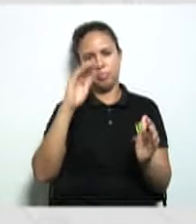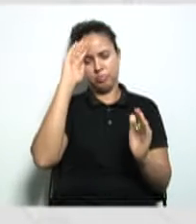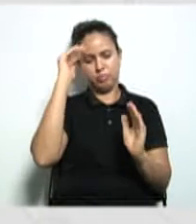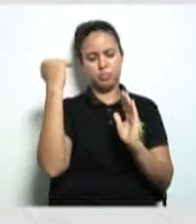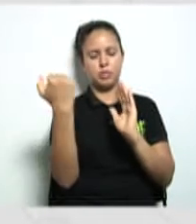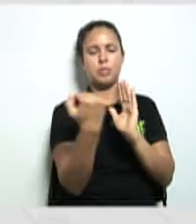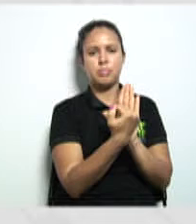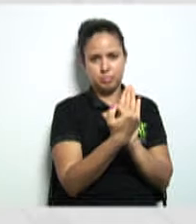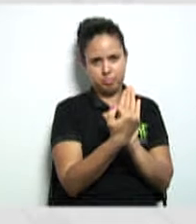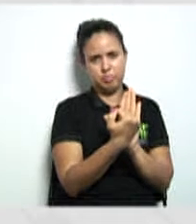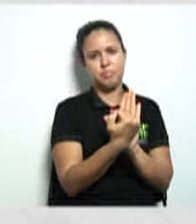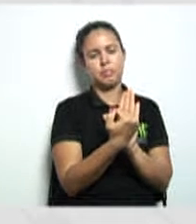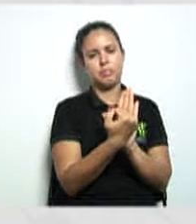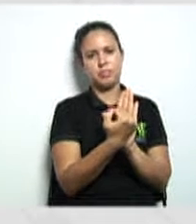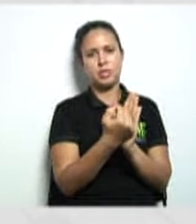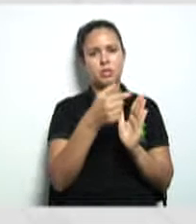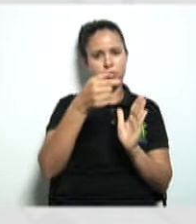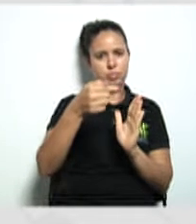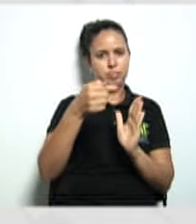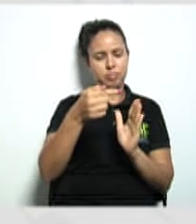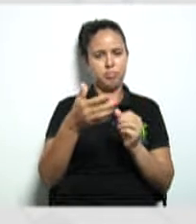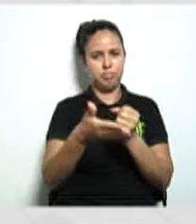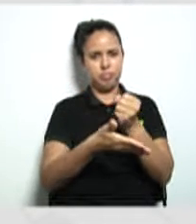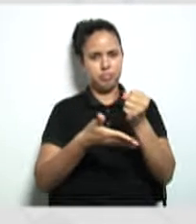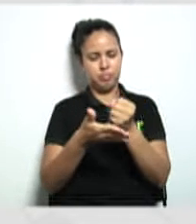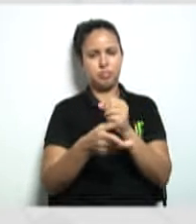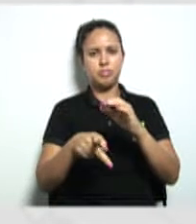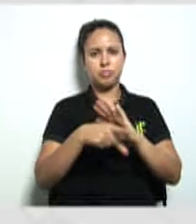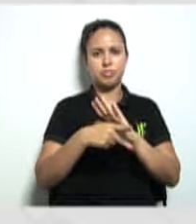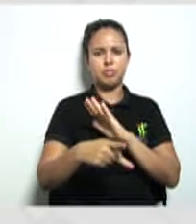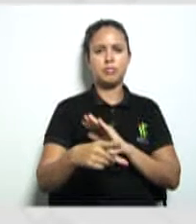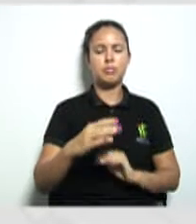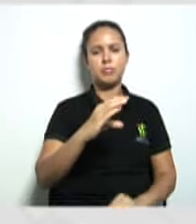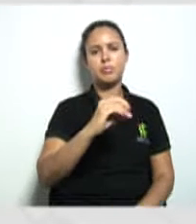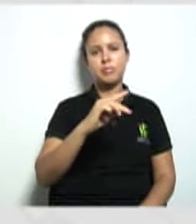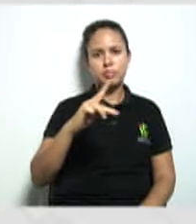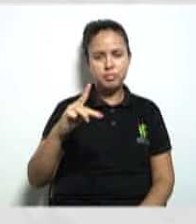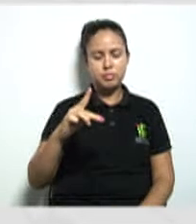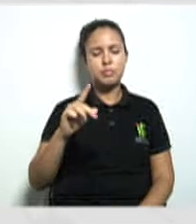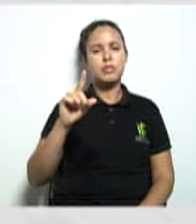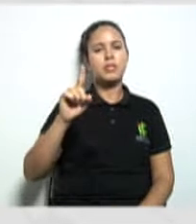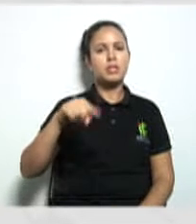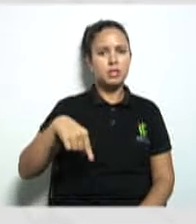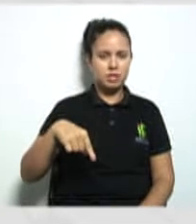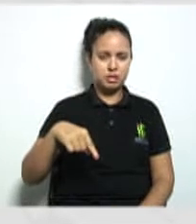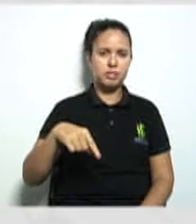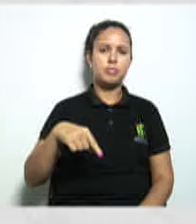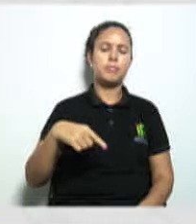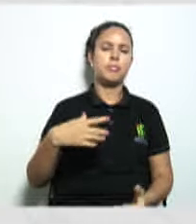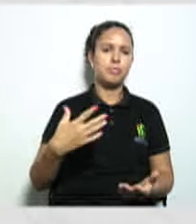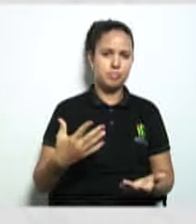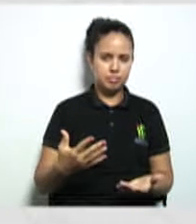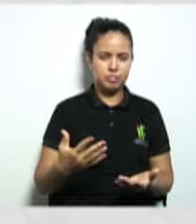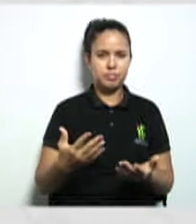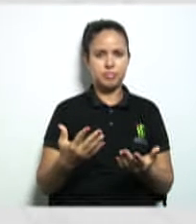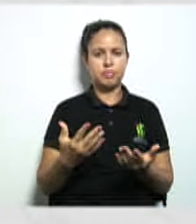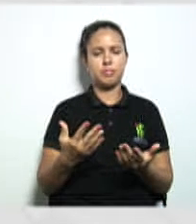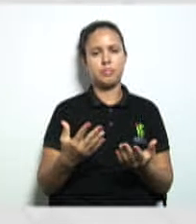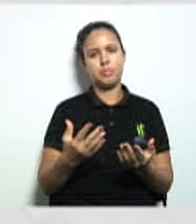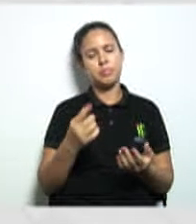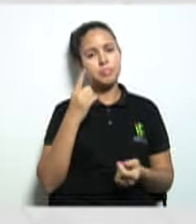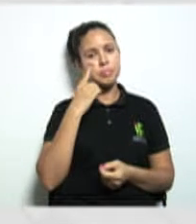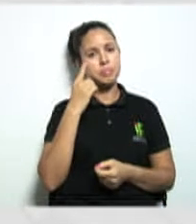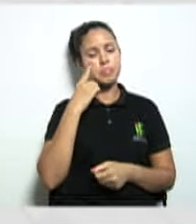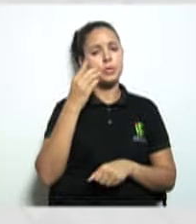do cooperativismo. Tá? Então, essa é a forma que nós vamos colocar o cooperativismo